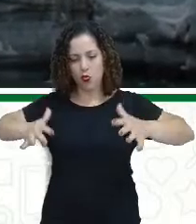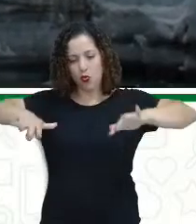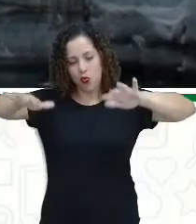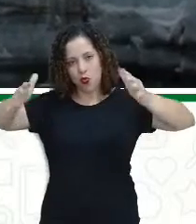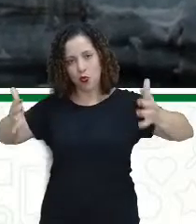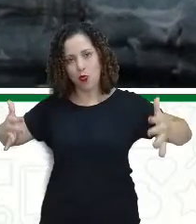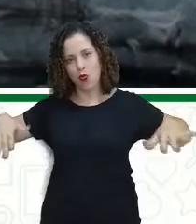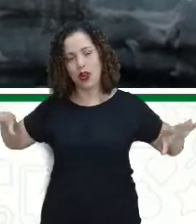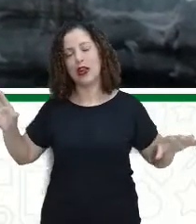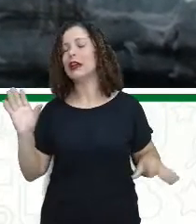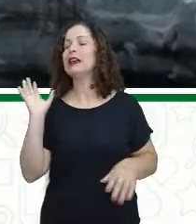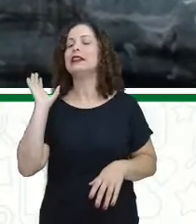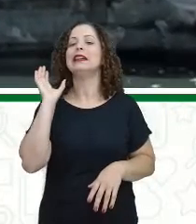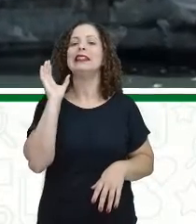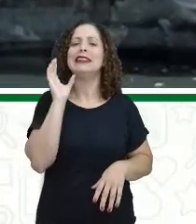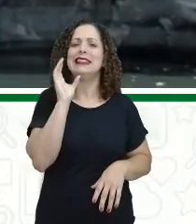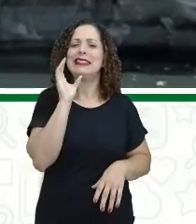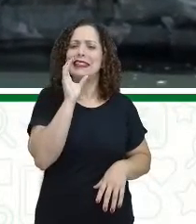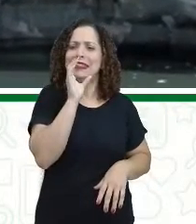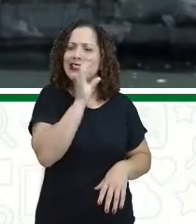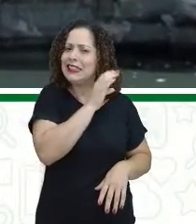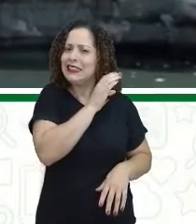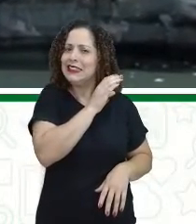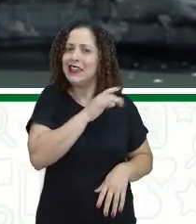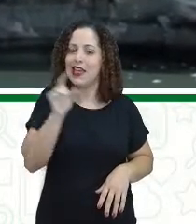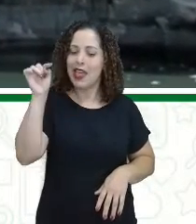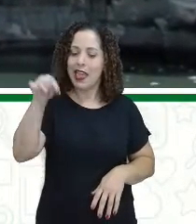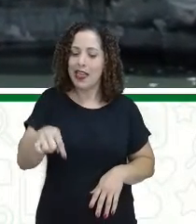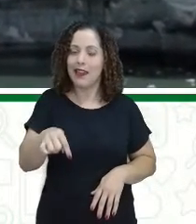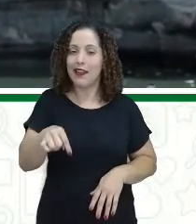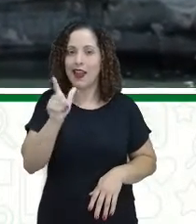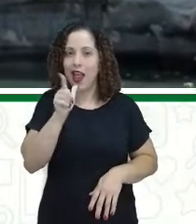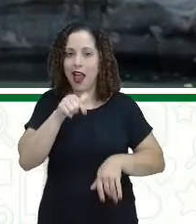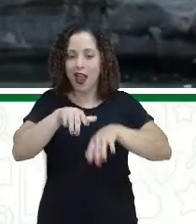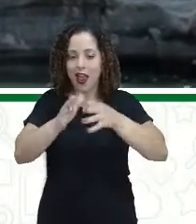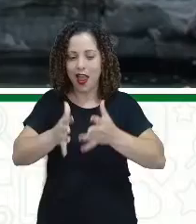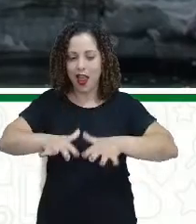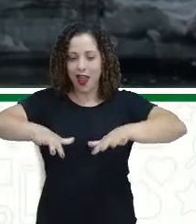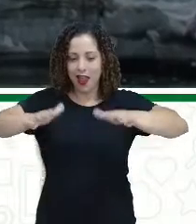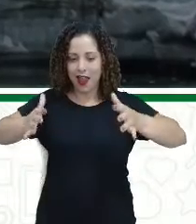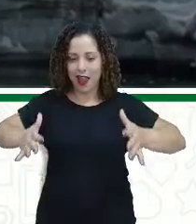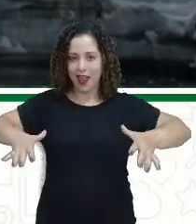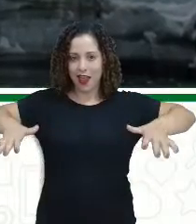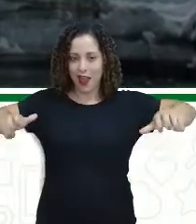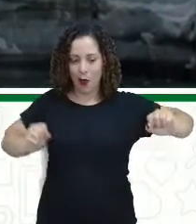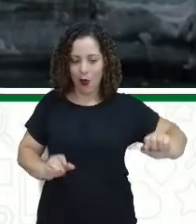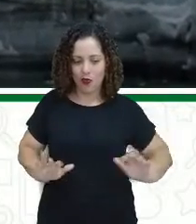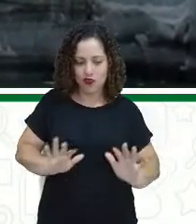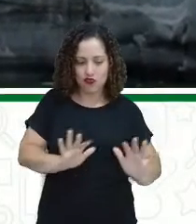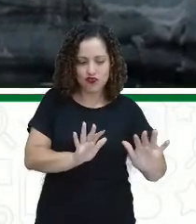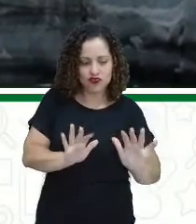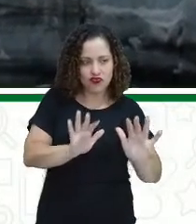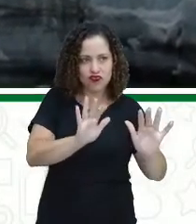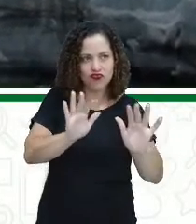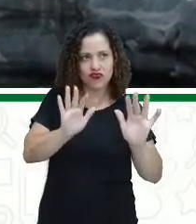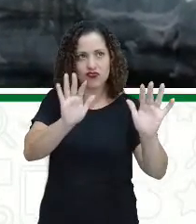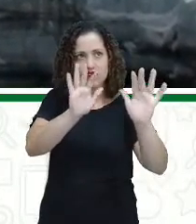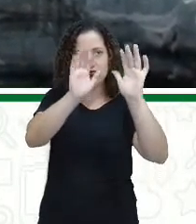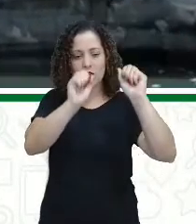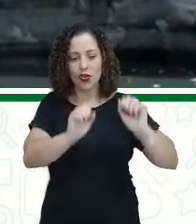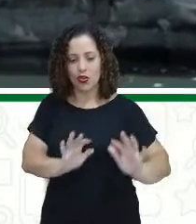exposição muito alta ao calor, aí já vai acontecer outra transformação nesta matéria. Ela